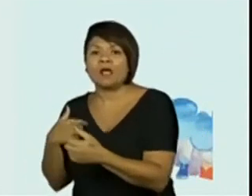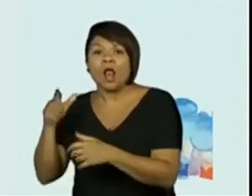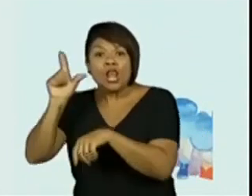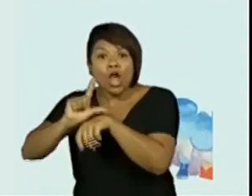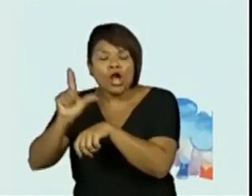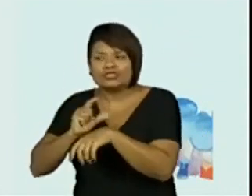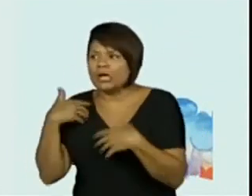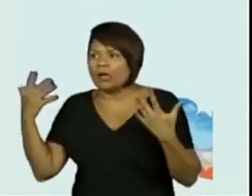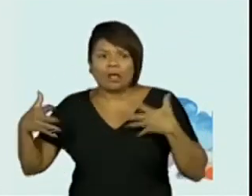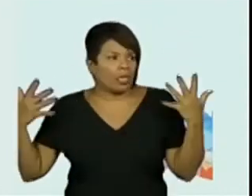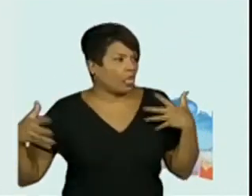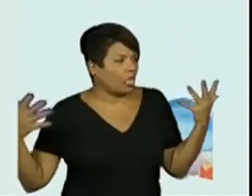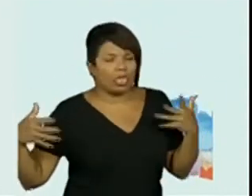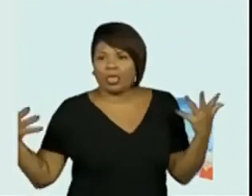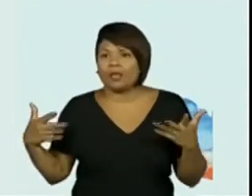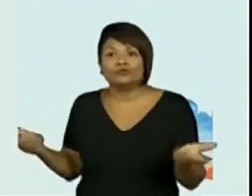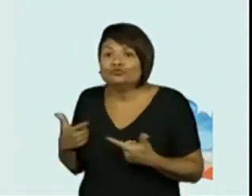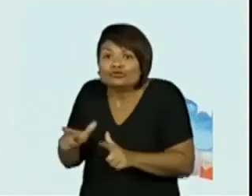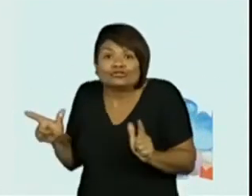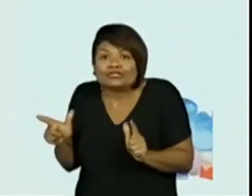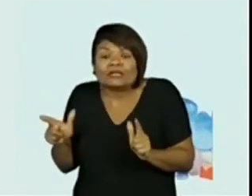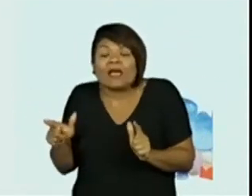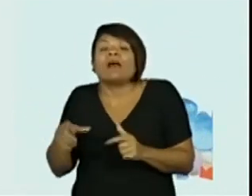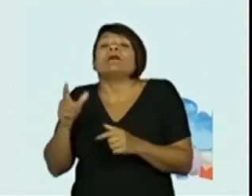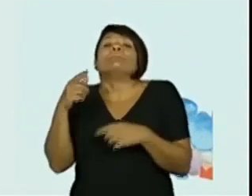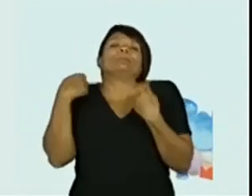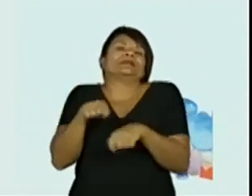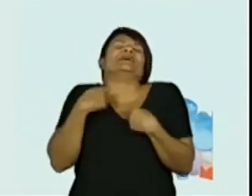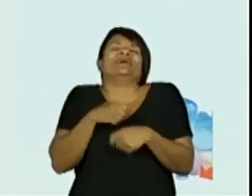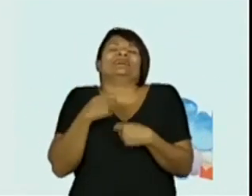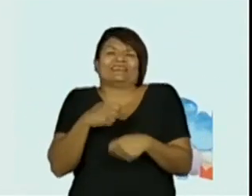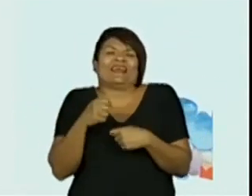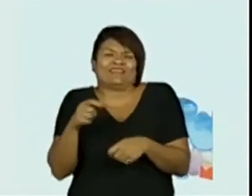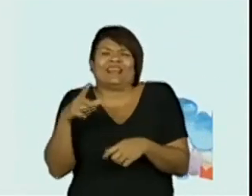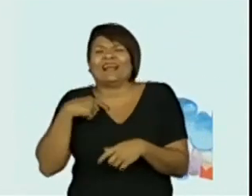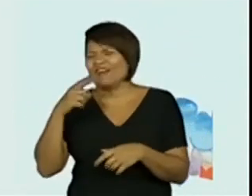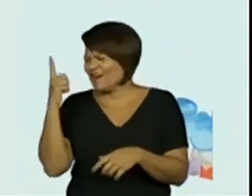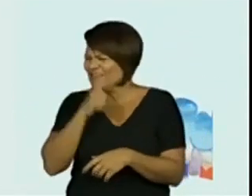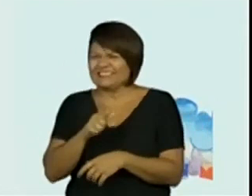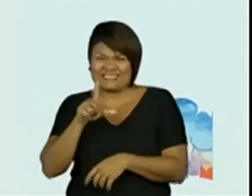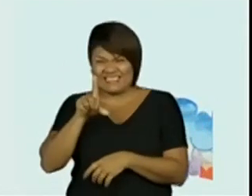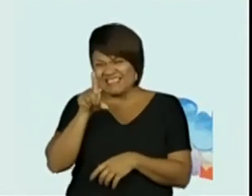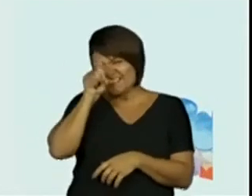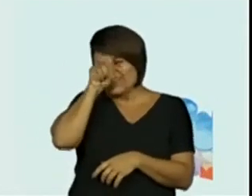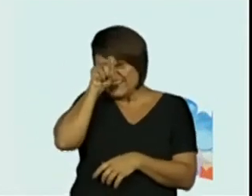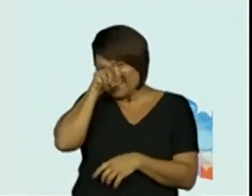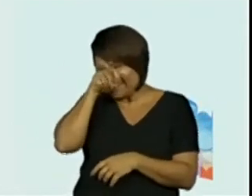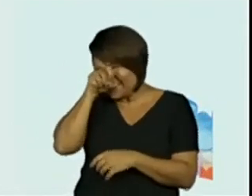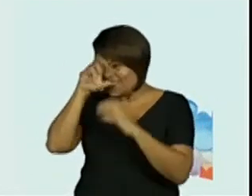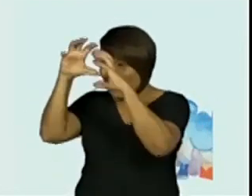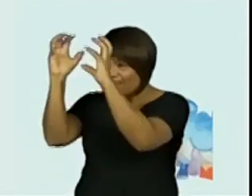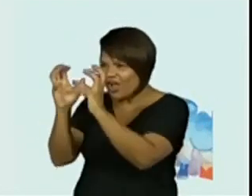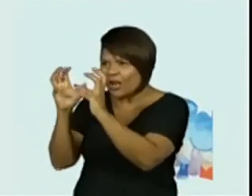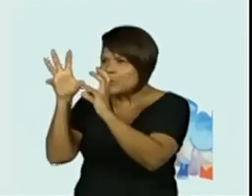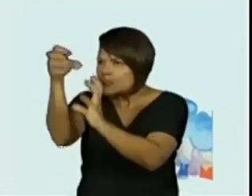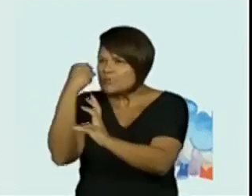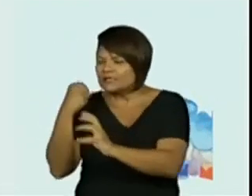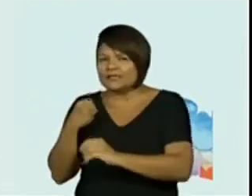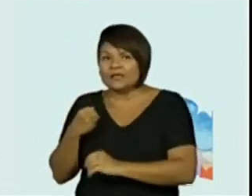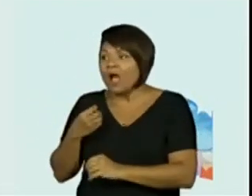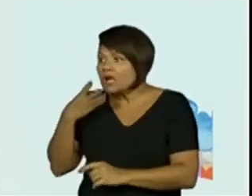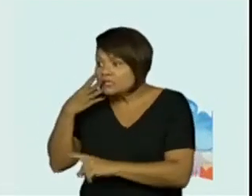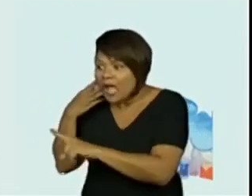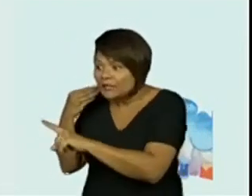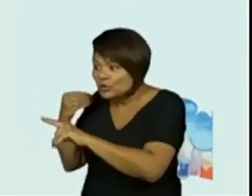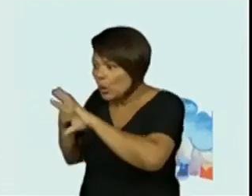bicho diferente. Foi um tal de tirar periquito da gaiola, surrupiar o gato da vizinha, cada uma pôs a